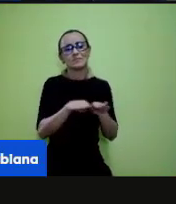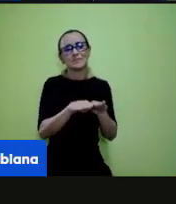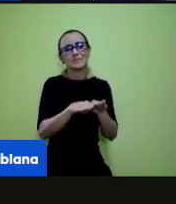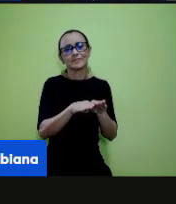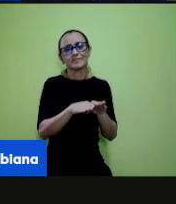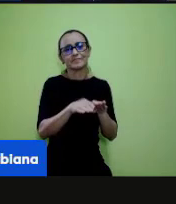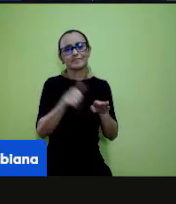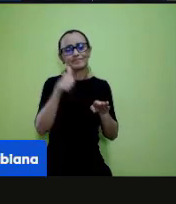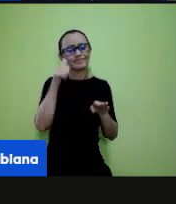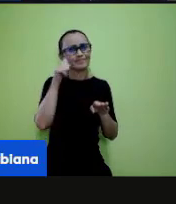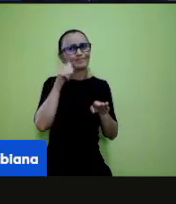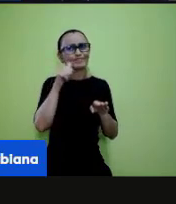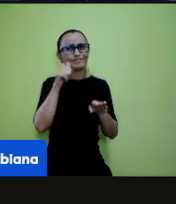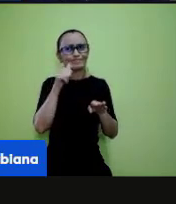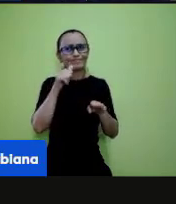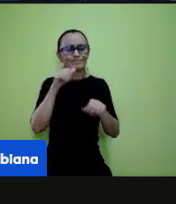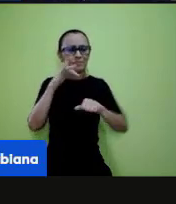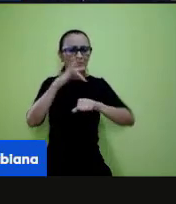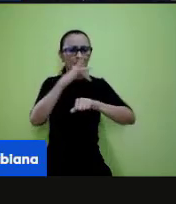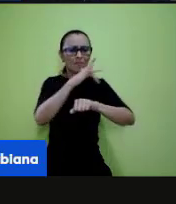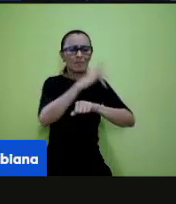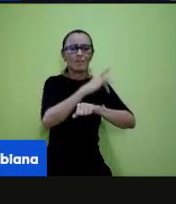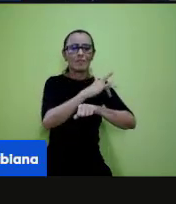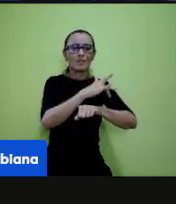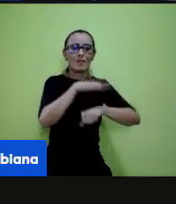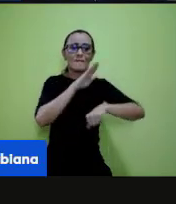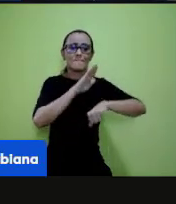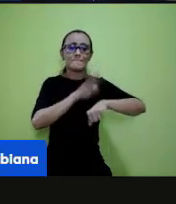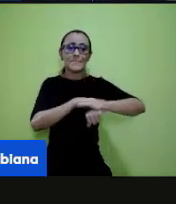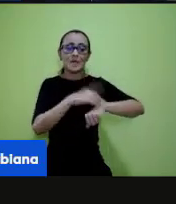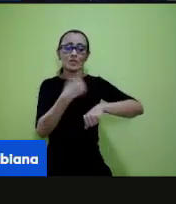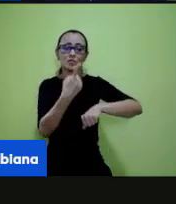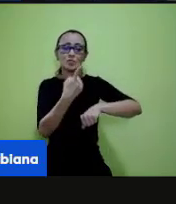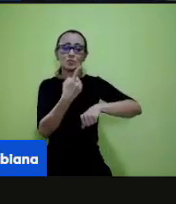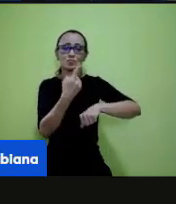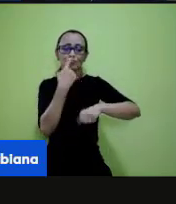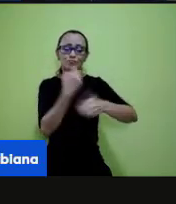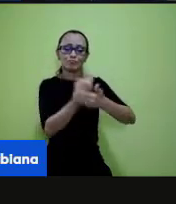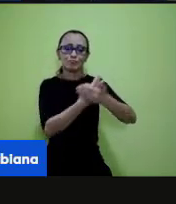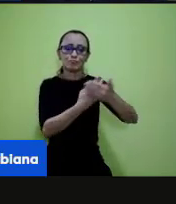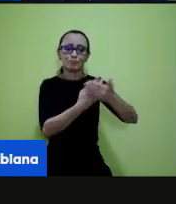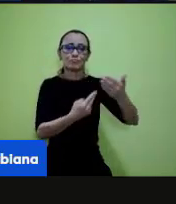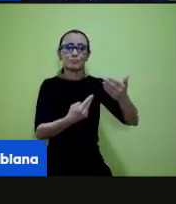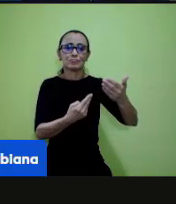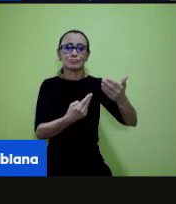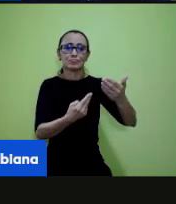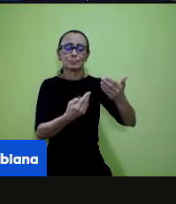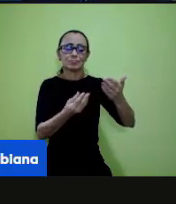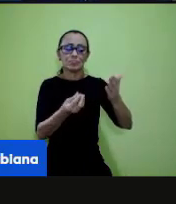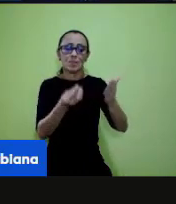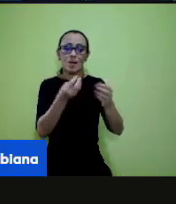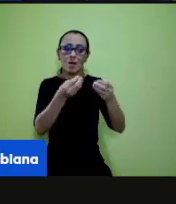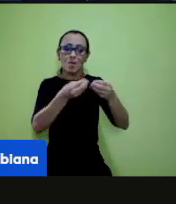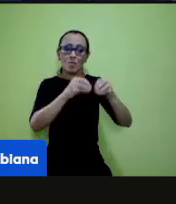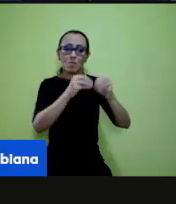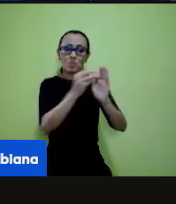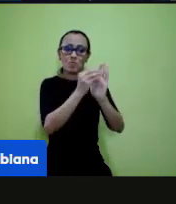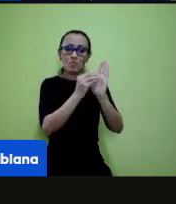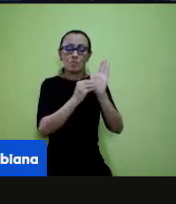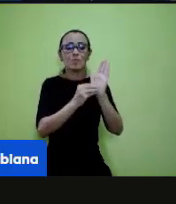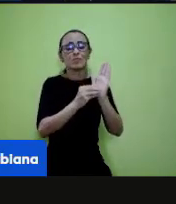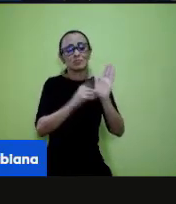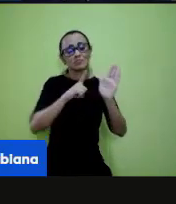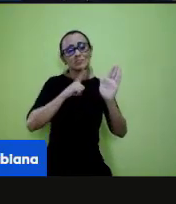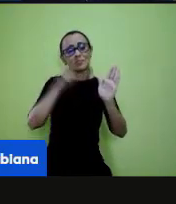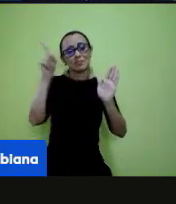uma alimentação, mais de um repasto sanguíneo para o mesmo lote de ovos. Nós já tivemos casos em Marília e São